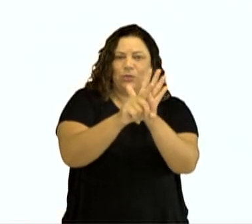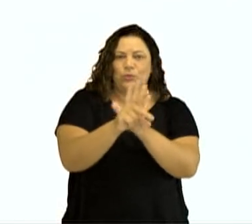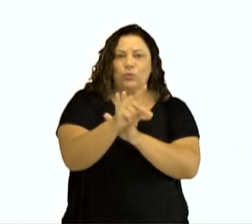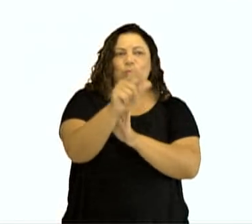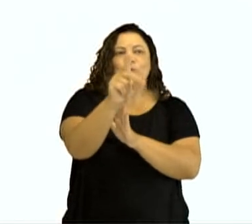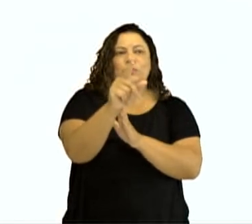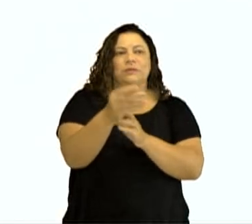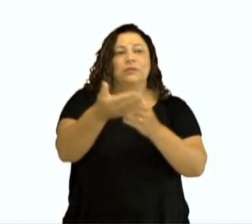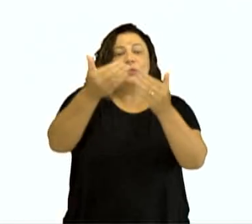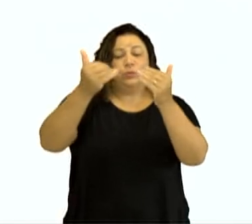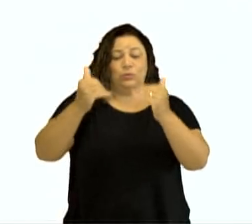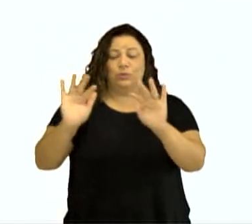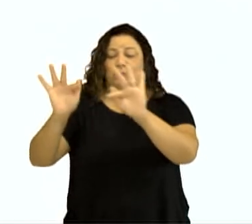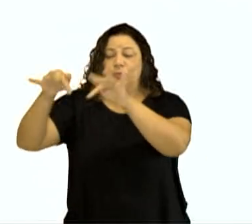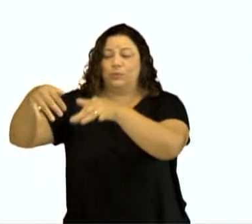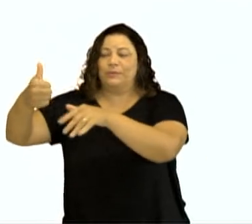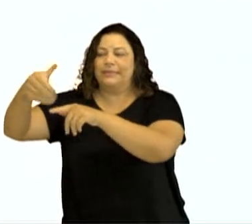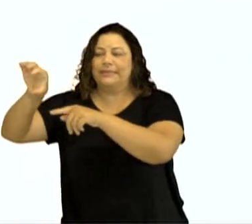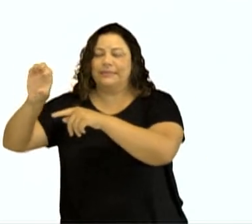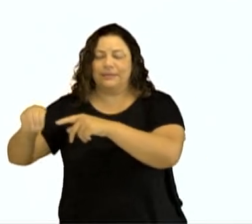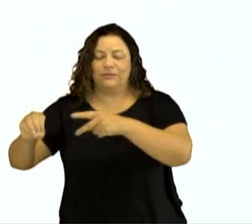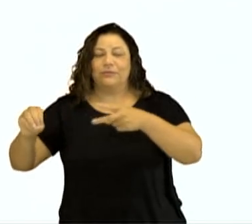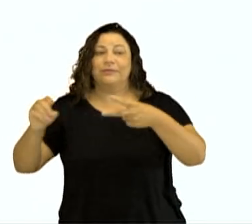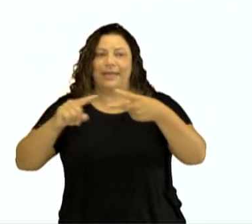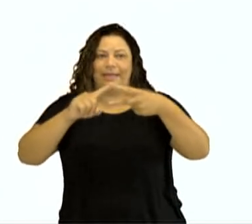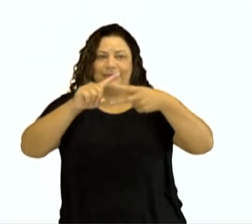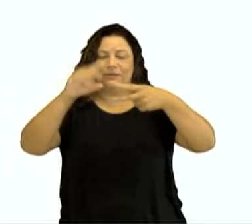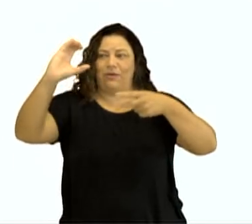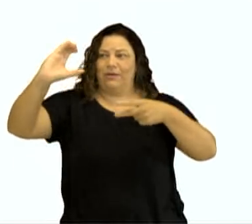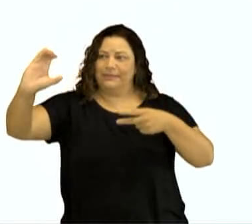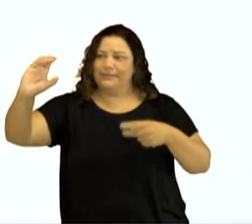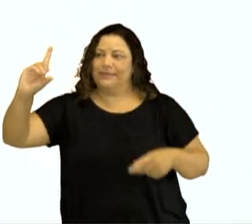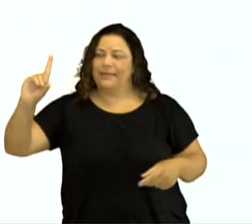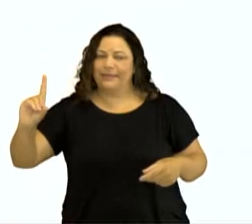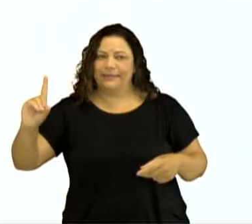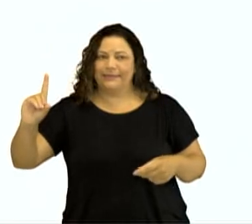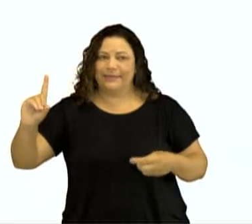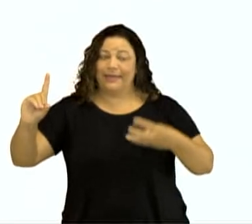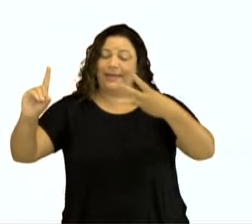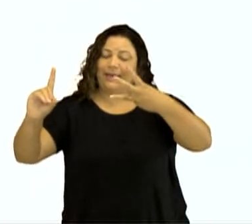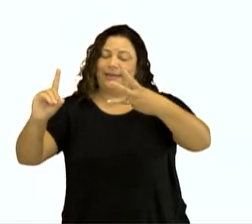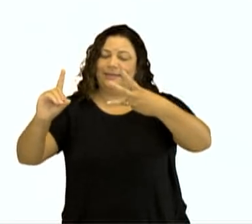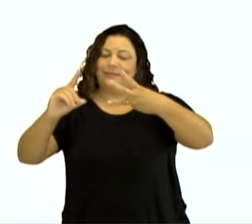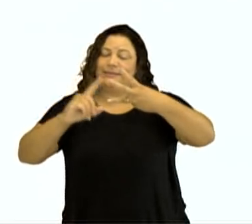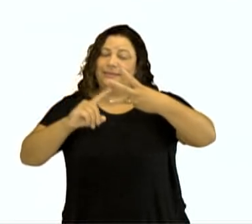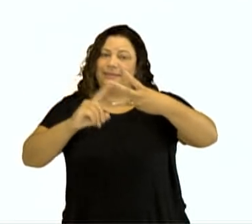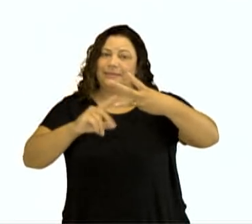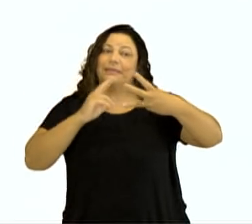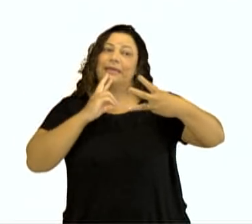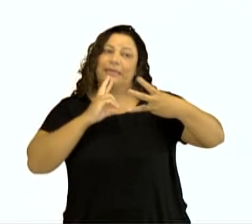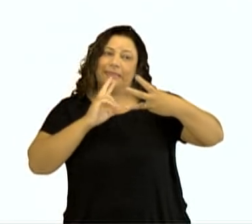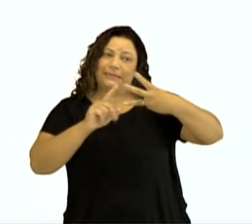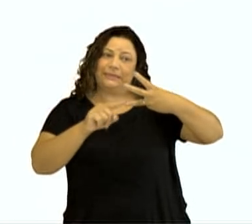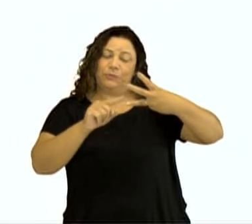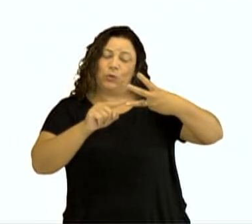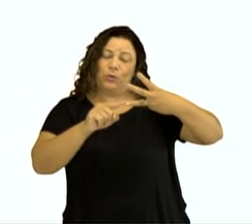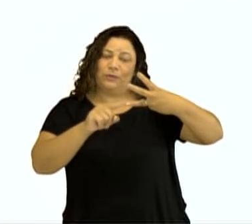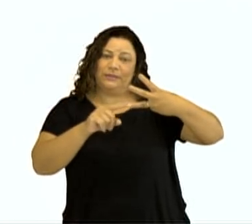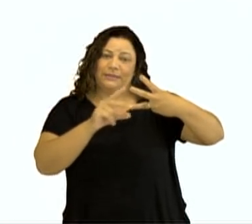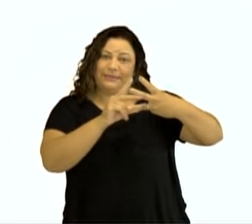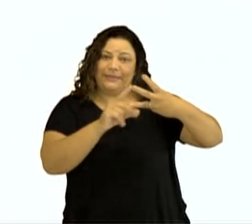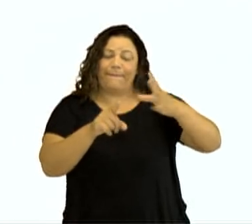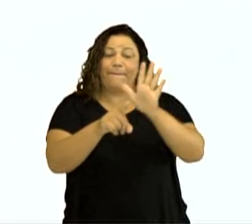no 10. Então, obedecendo a parte de aberto e fechado para cada um deles, eu tenho do menos